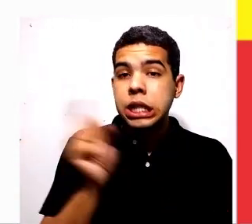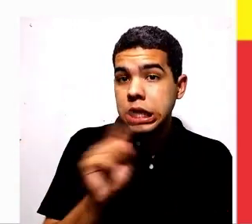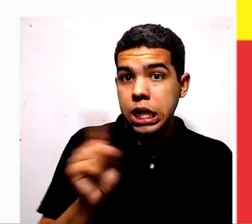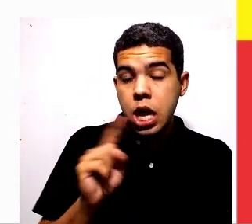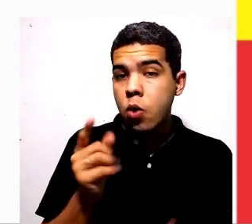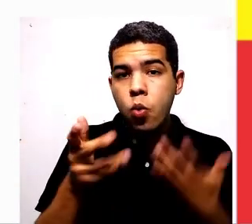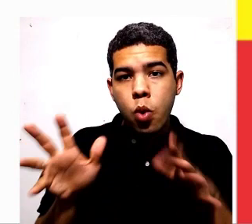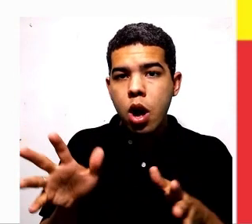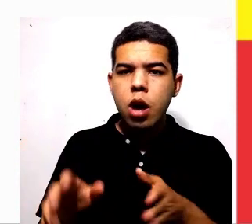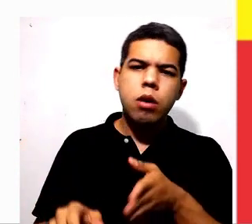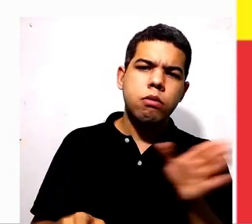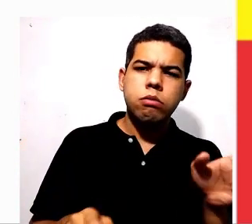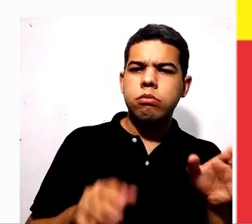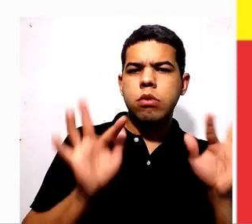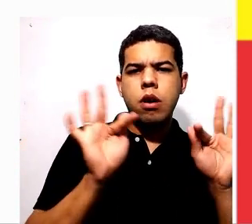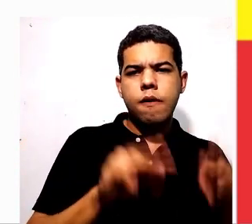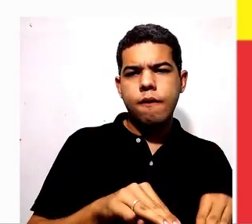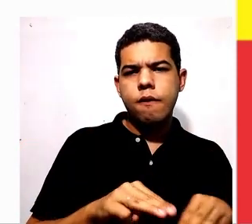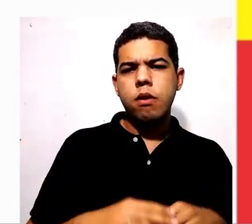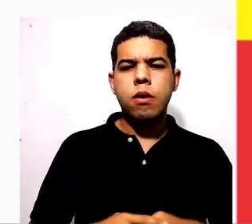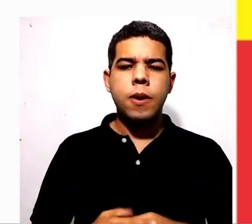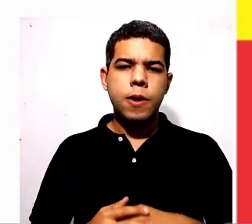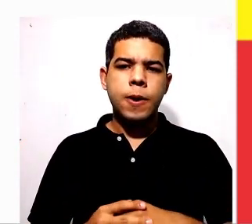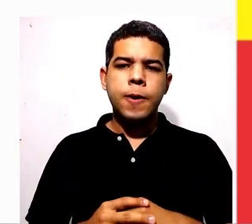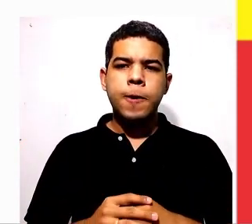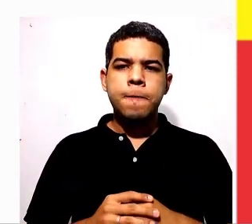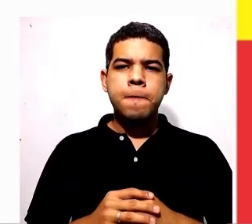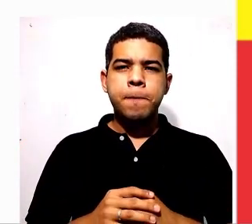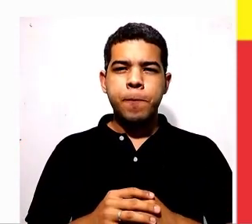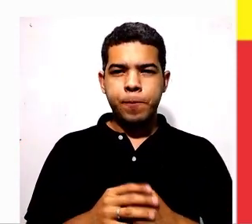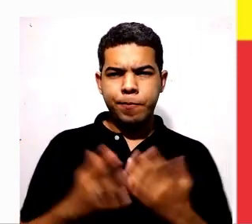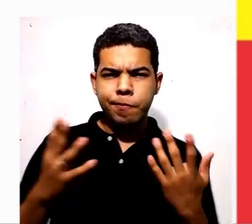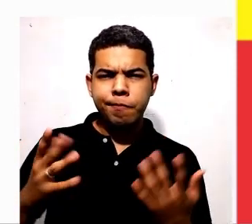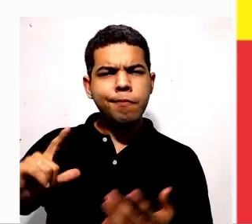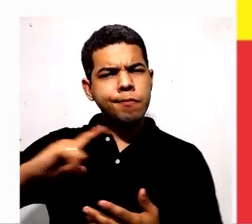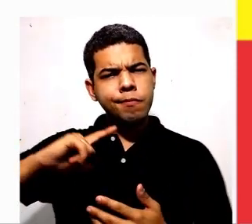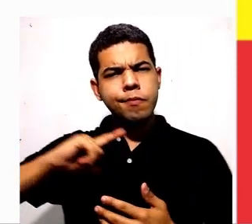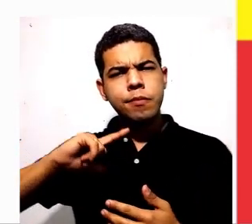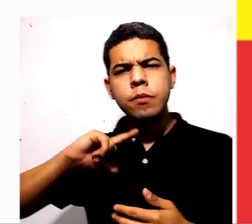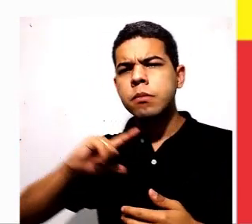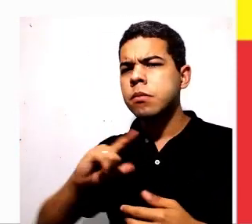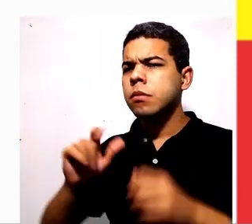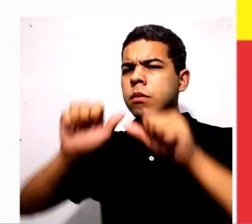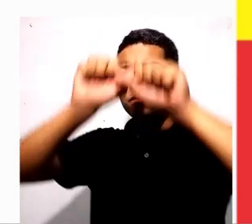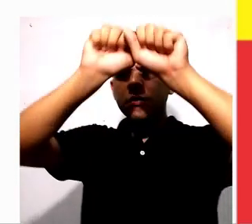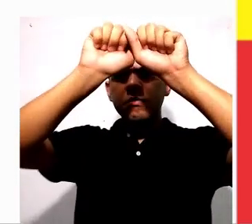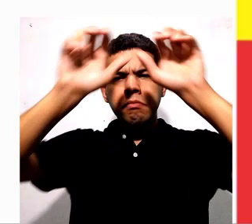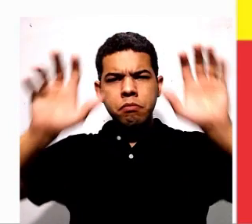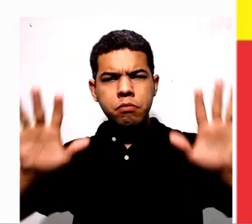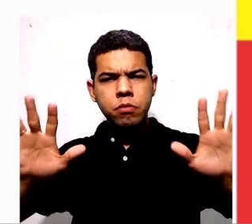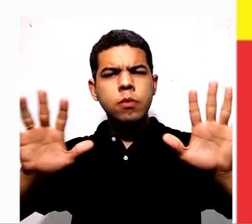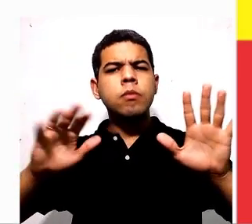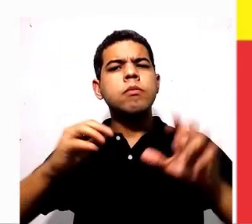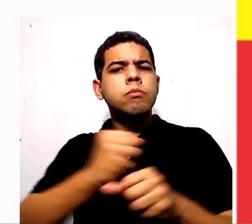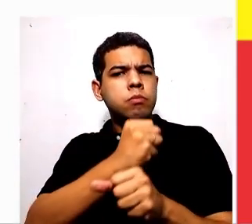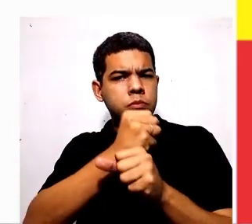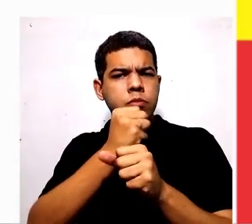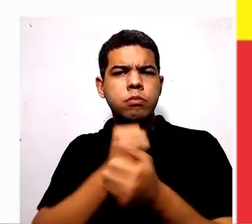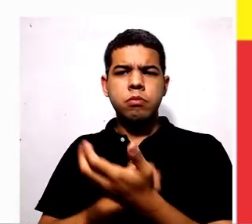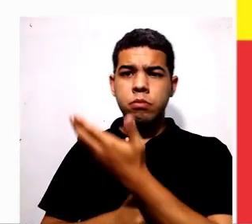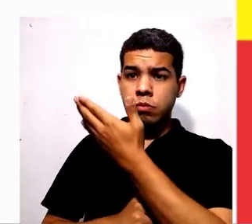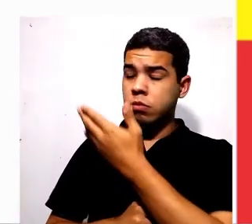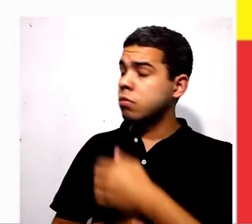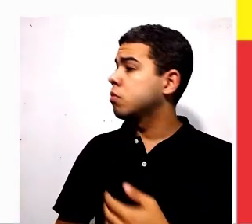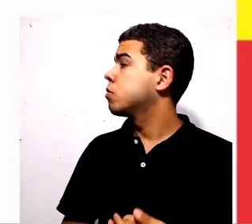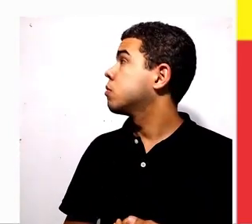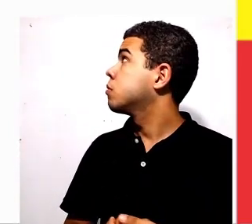não, finaliza. Beleza? Então, veja. Observe aí na tela o fluxograma que a gente acabou de construir. Veja